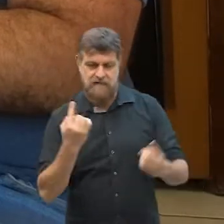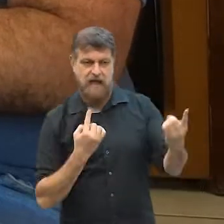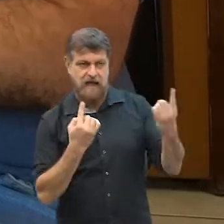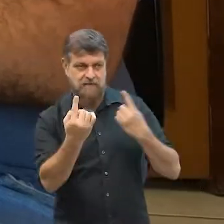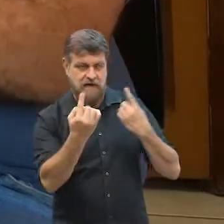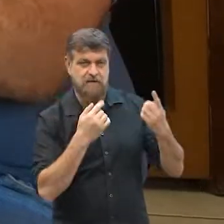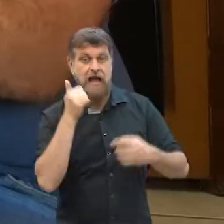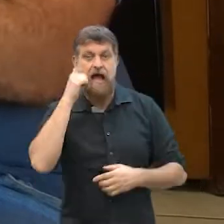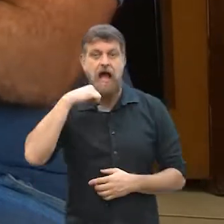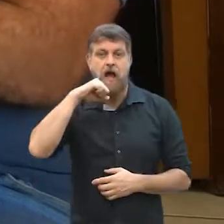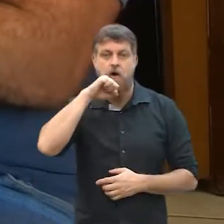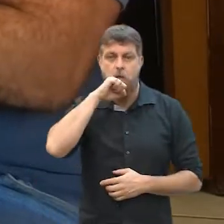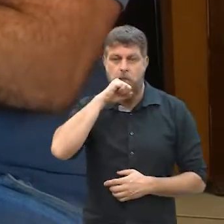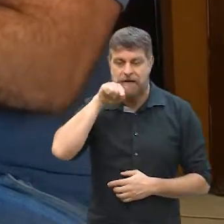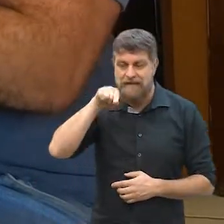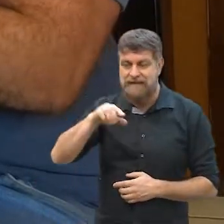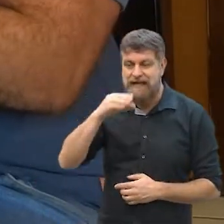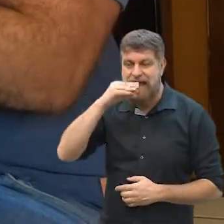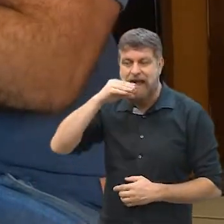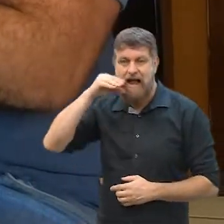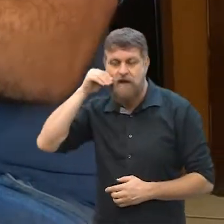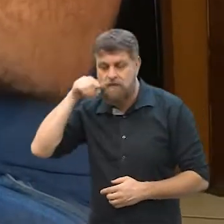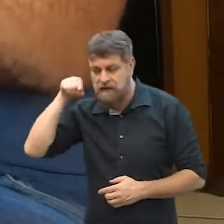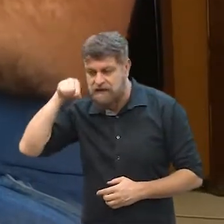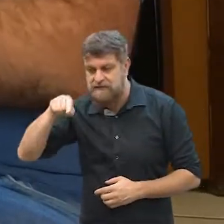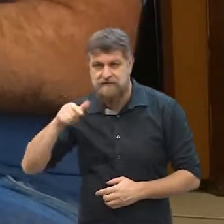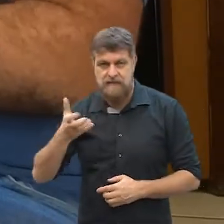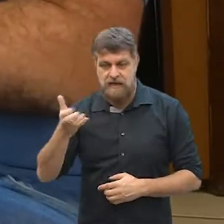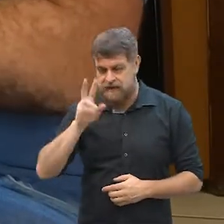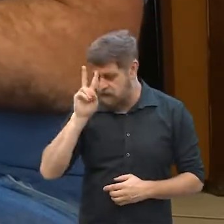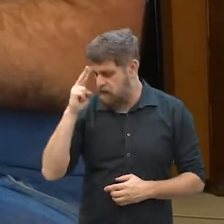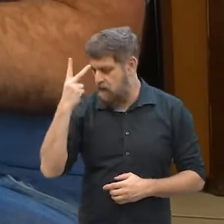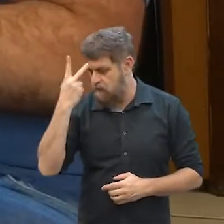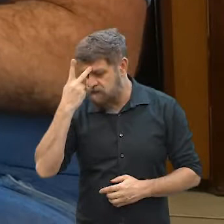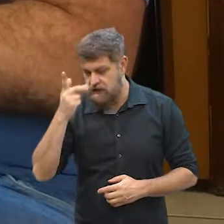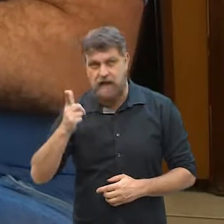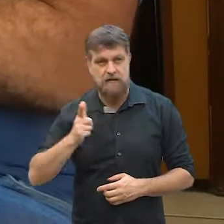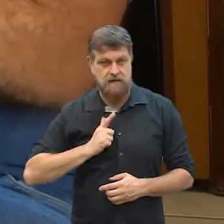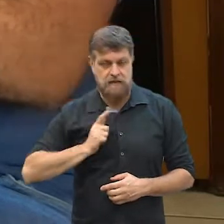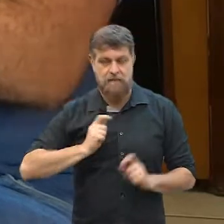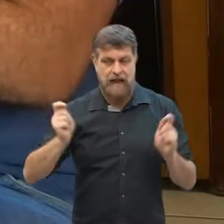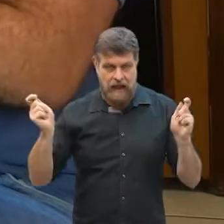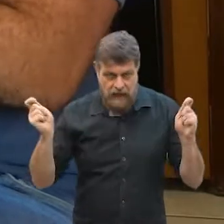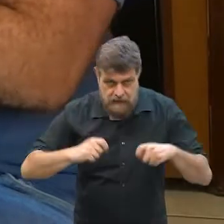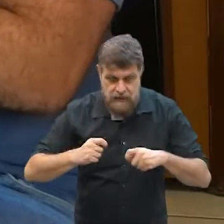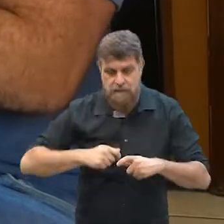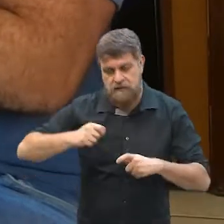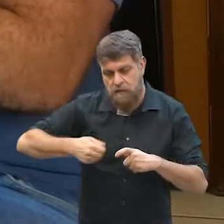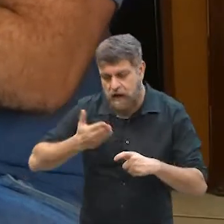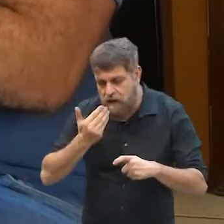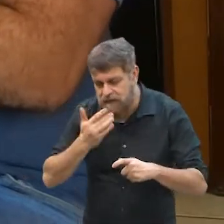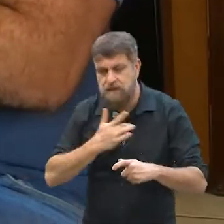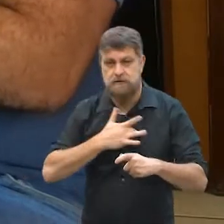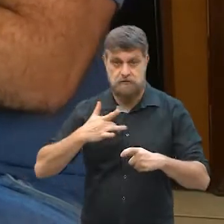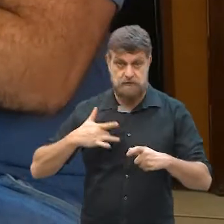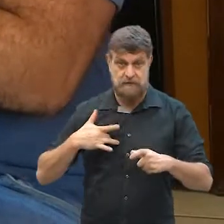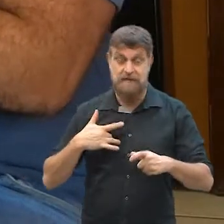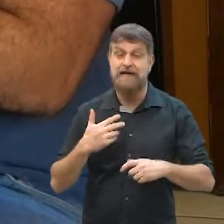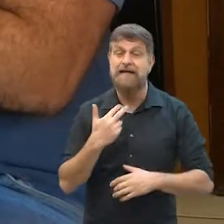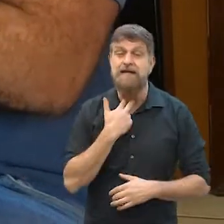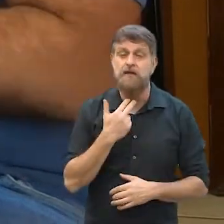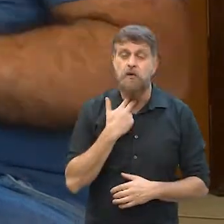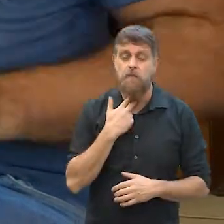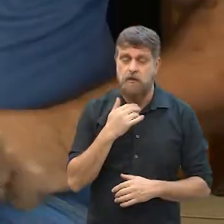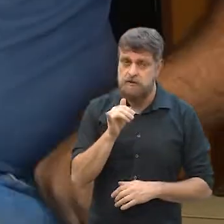mães, normalmente, às vezes, adolescentes, acabam dá para ter uma dieta super saudável saudável, tranquila. O que não dá,